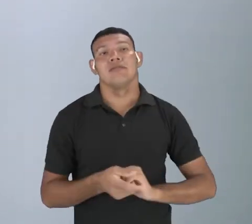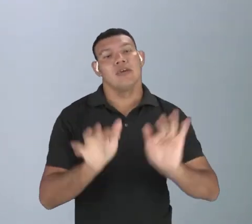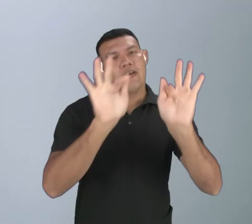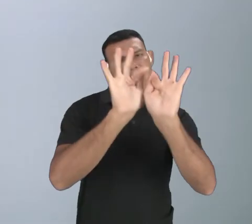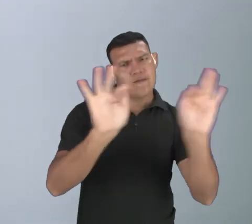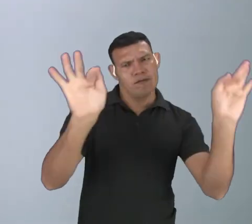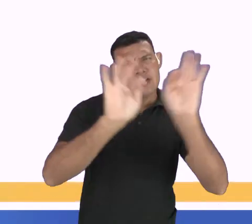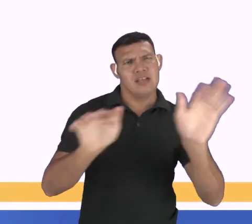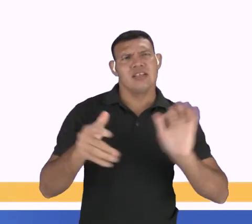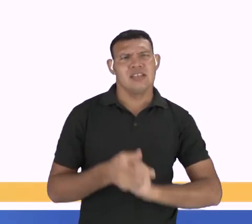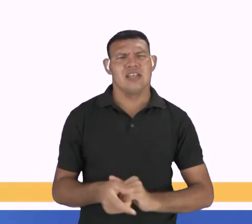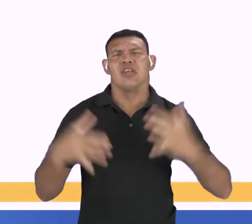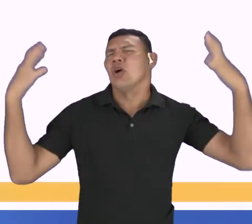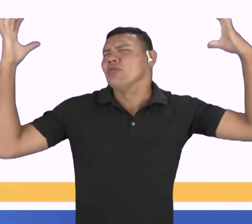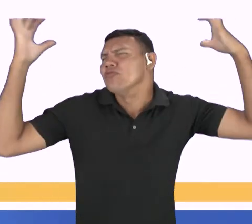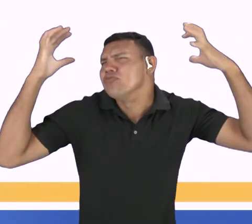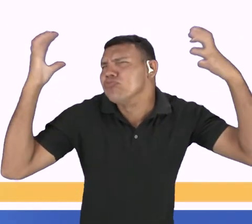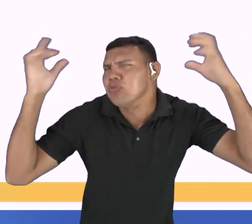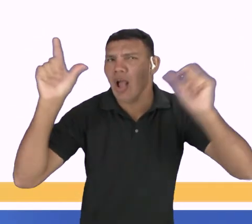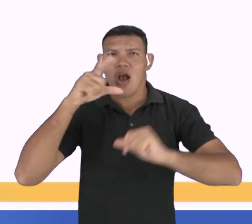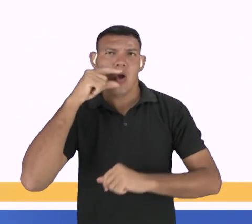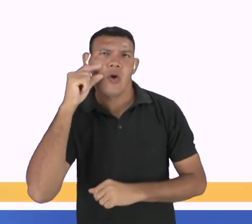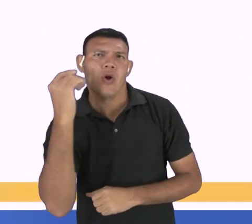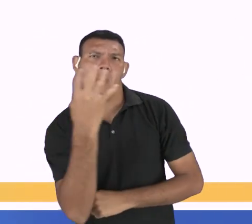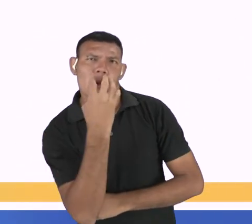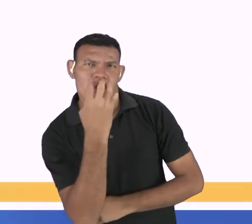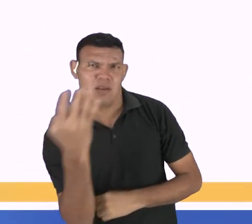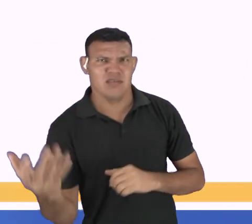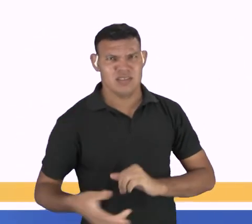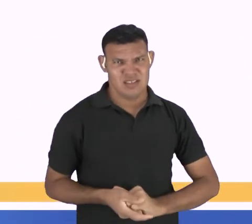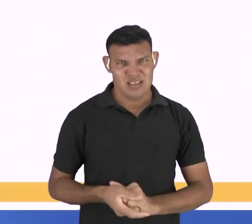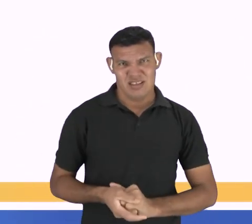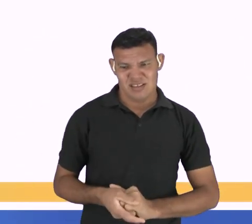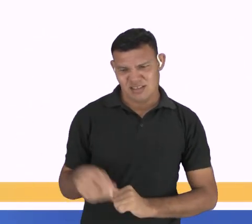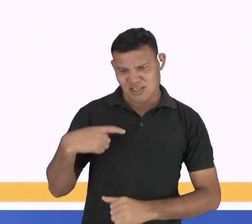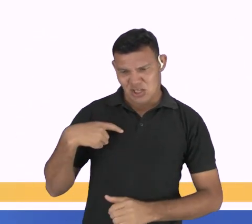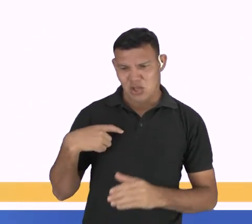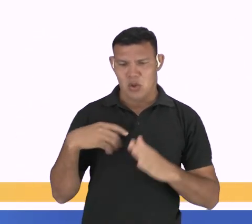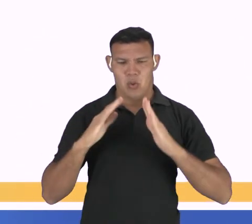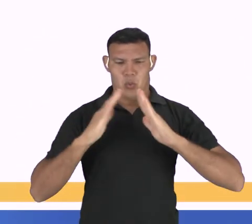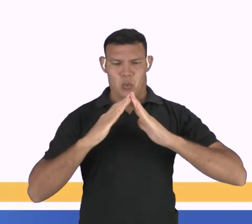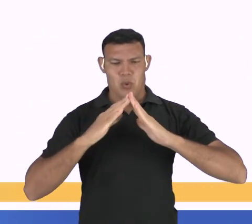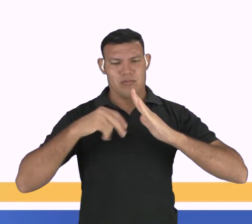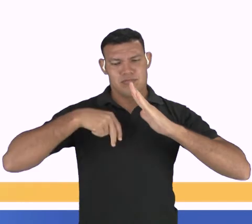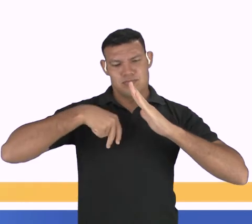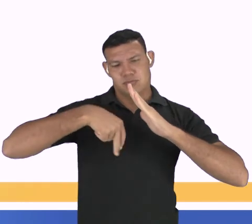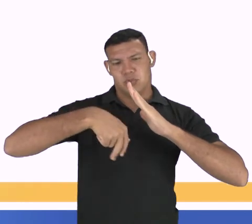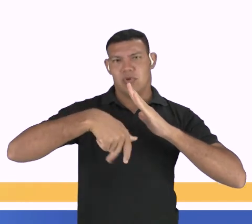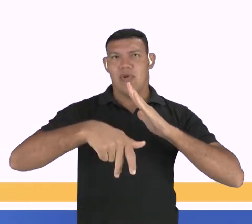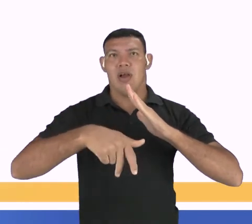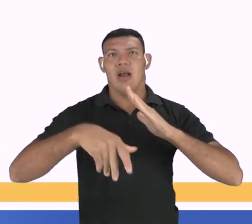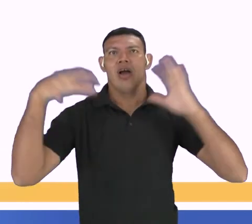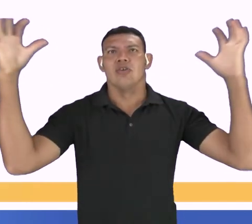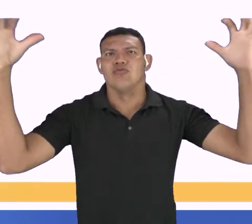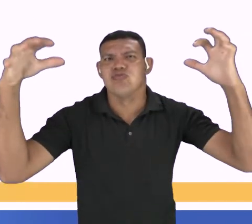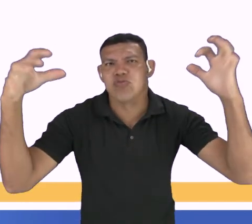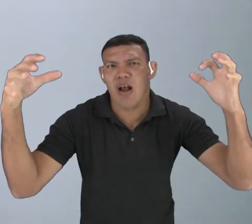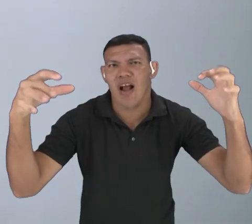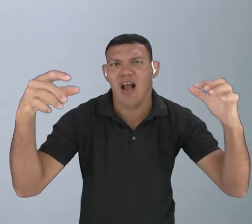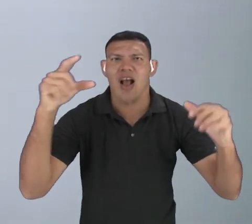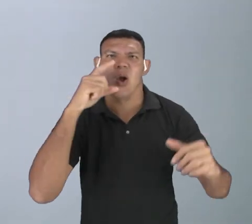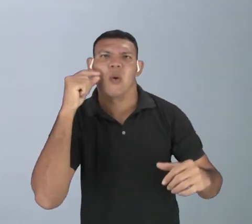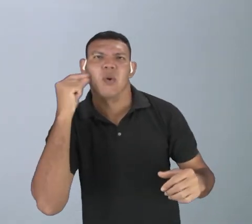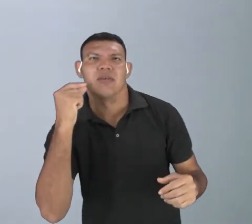frase. Será que quando eu digo It's raining cats and dogs, é porque eu vou lá fora e vai estar caindo do céu gatos e cachorros? Não. É uma frase,